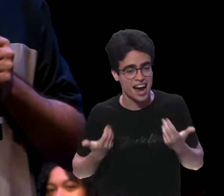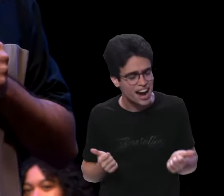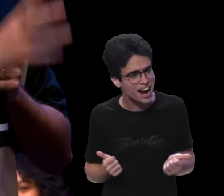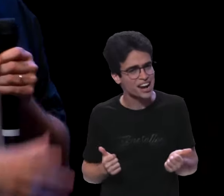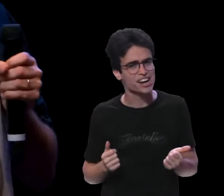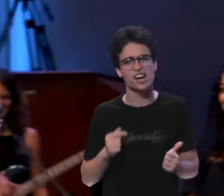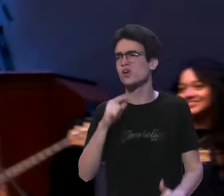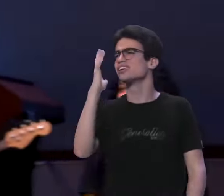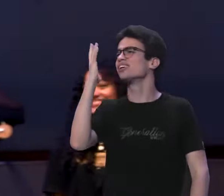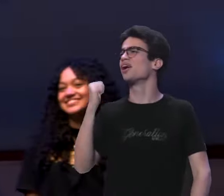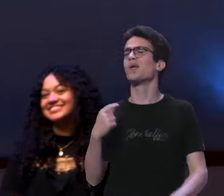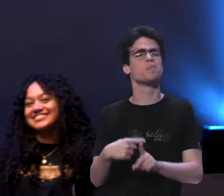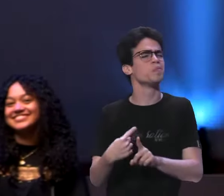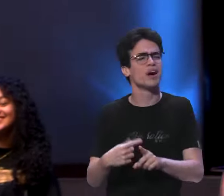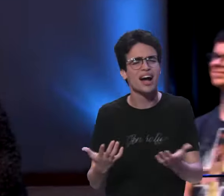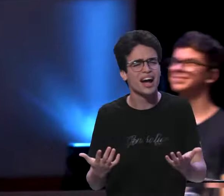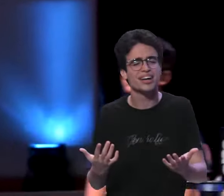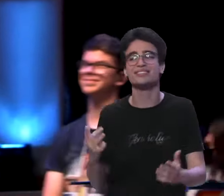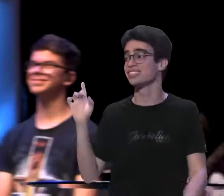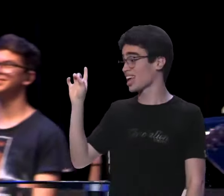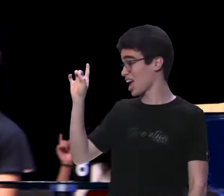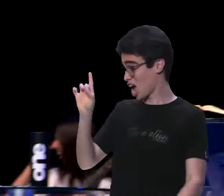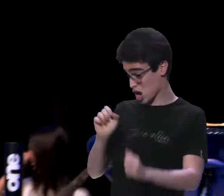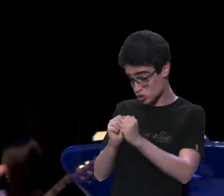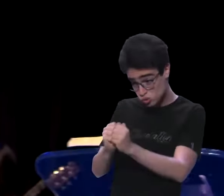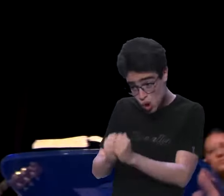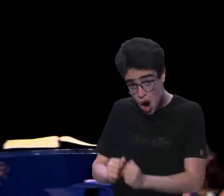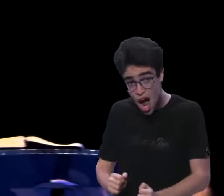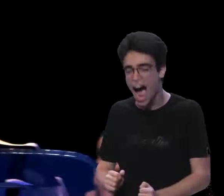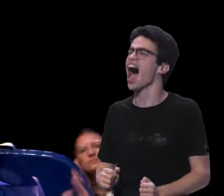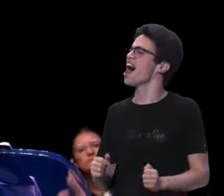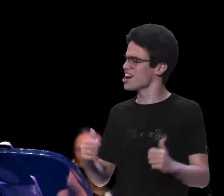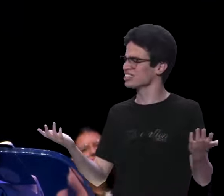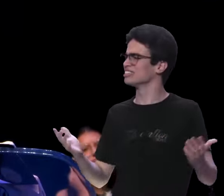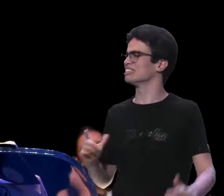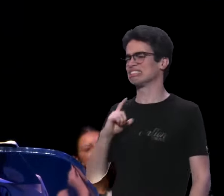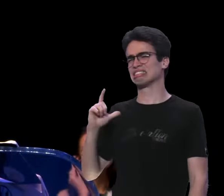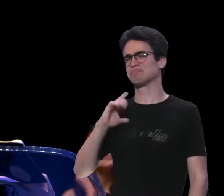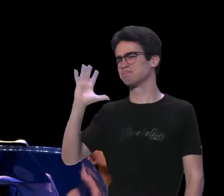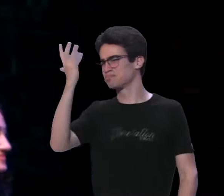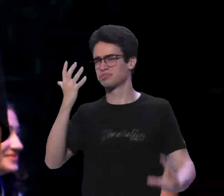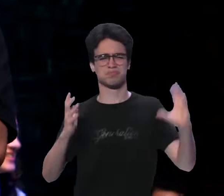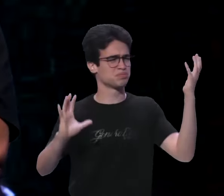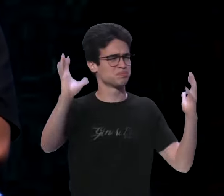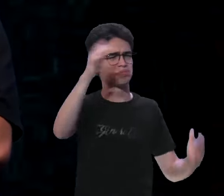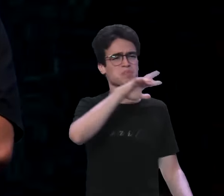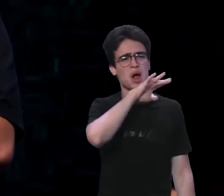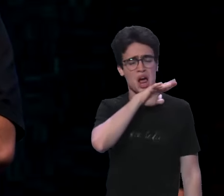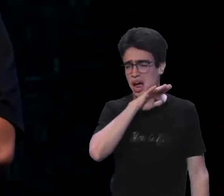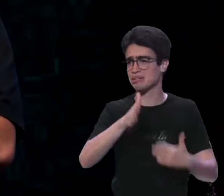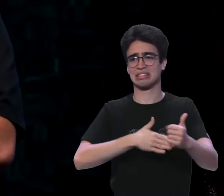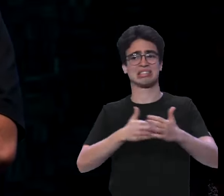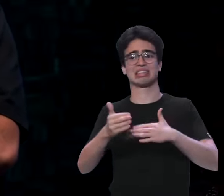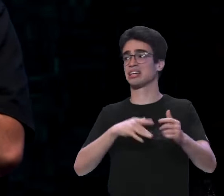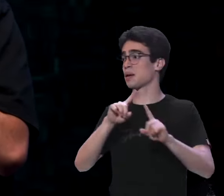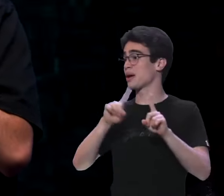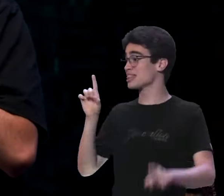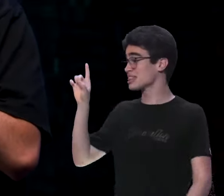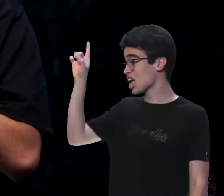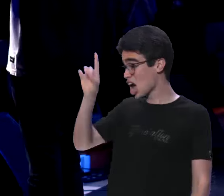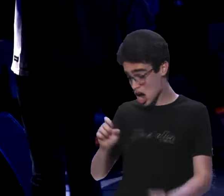Sabe por quê? Porque quando eu tenho Deus, o mundo pode estar pegando fogo. A presença de Deus está dentro de mim e eu posso